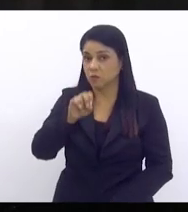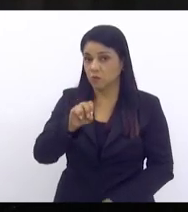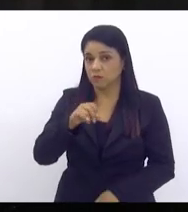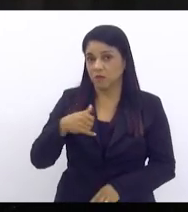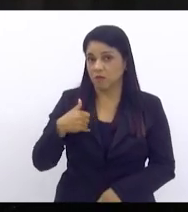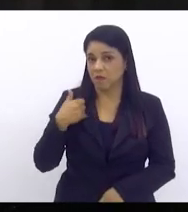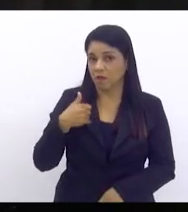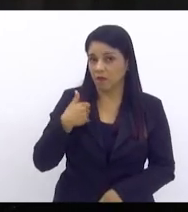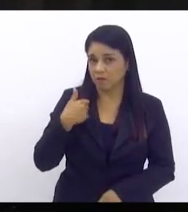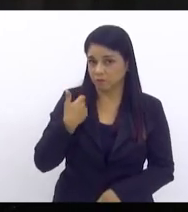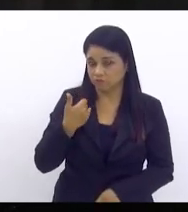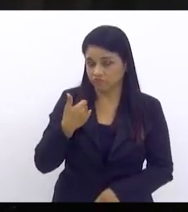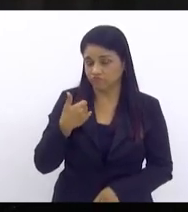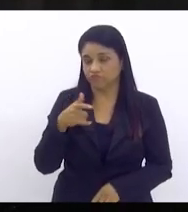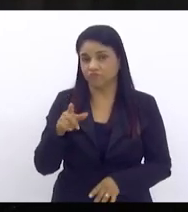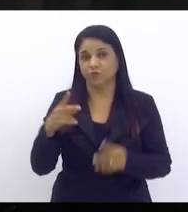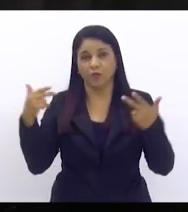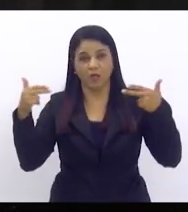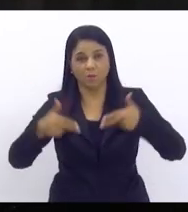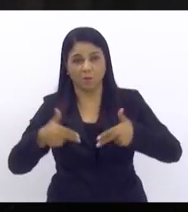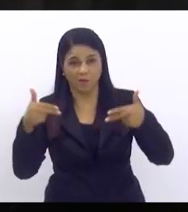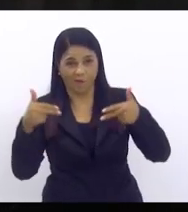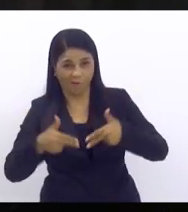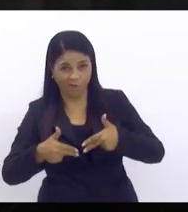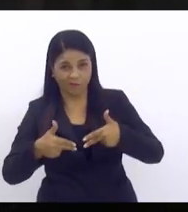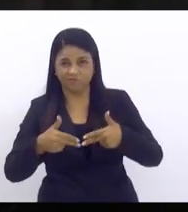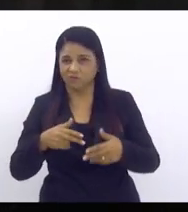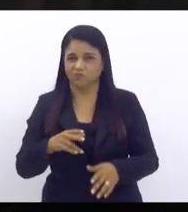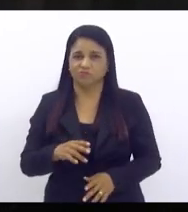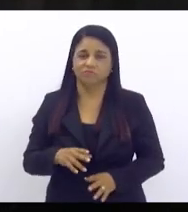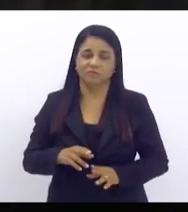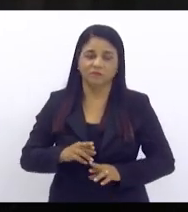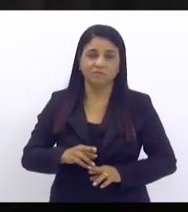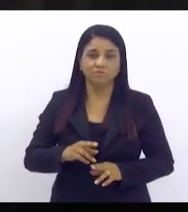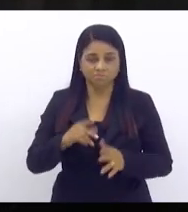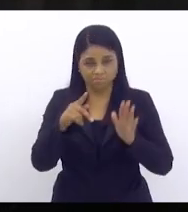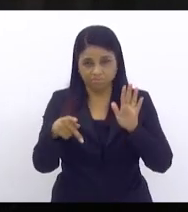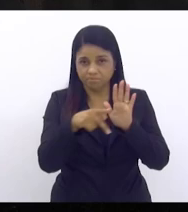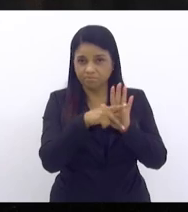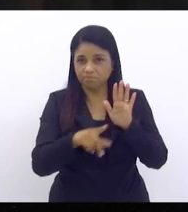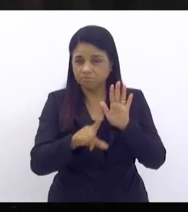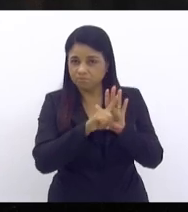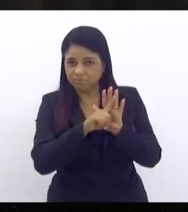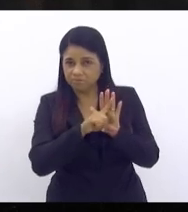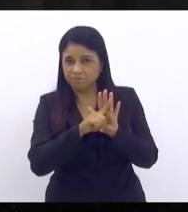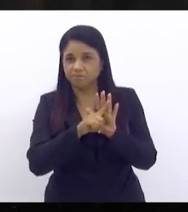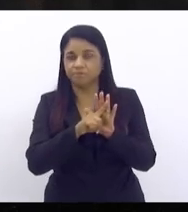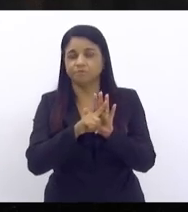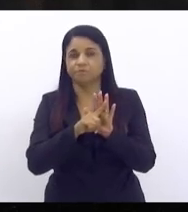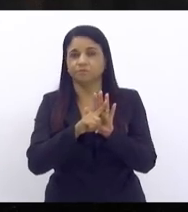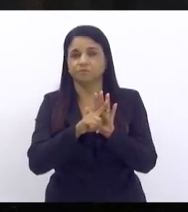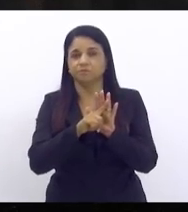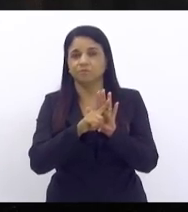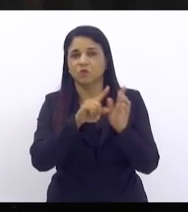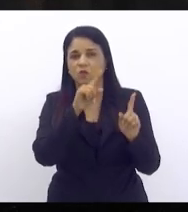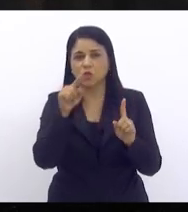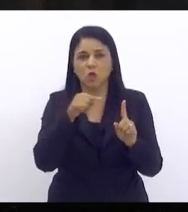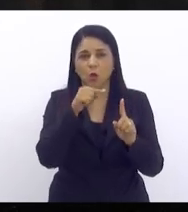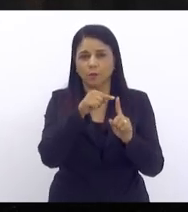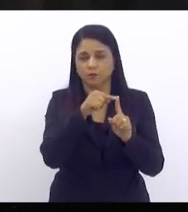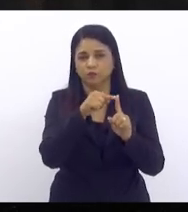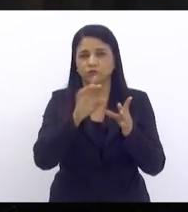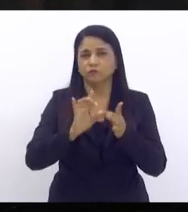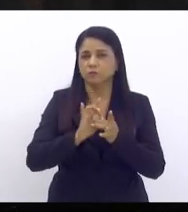não são 50 dias. O projeto vai na direção também da